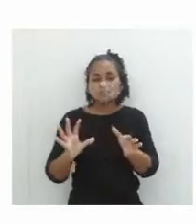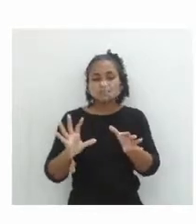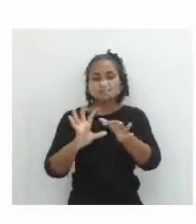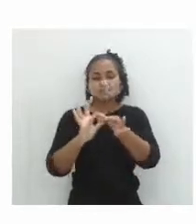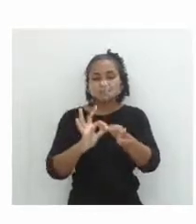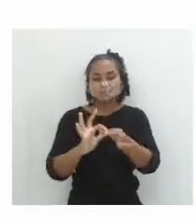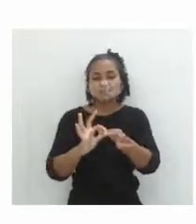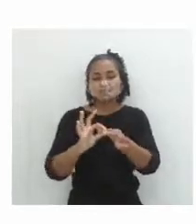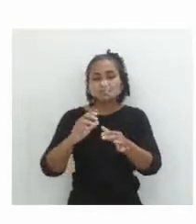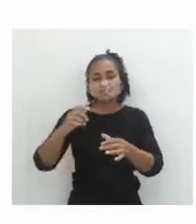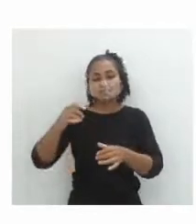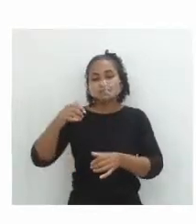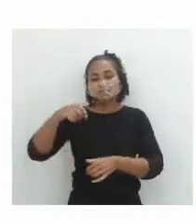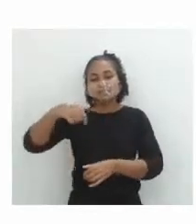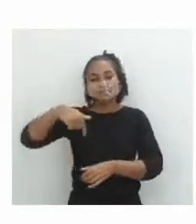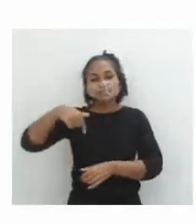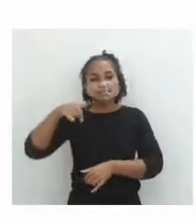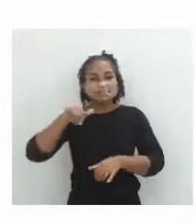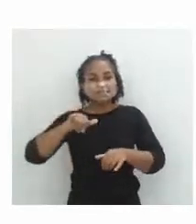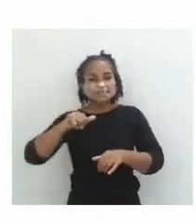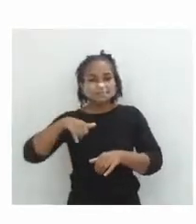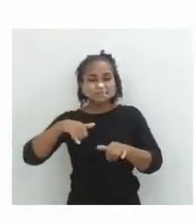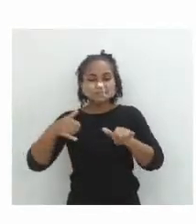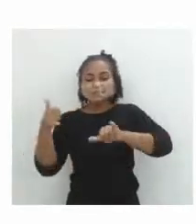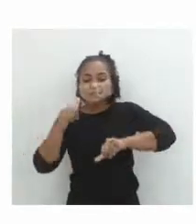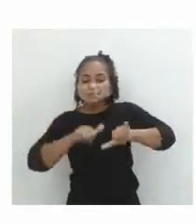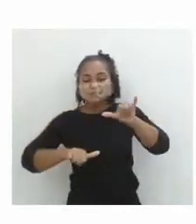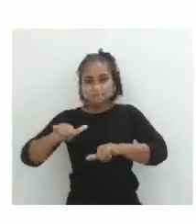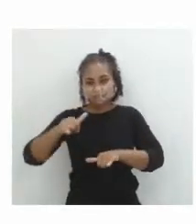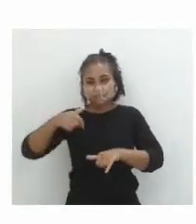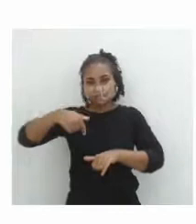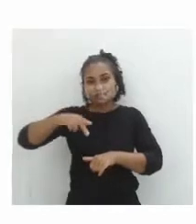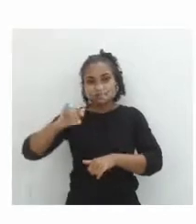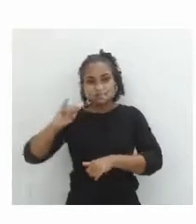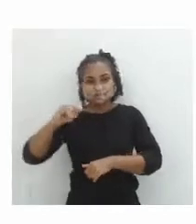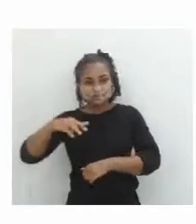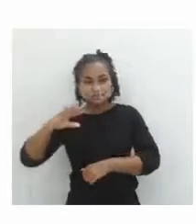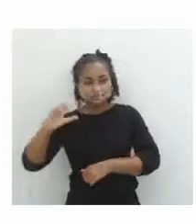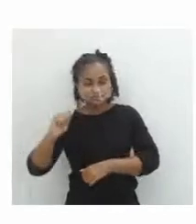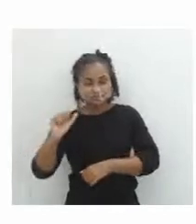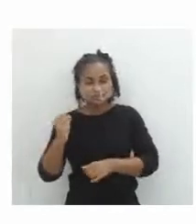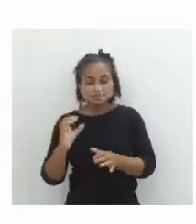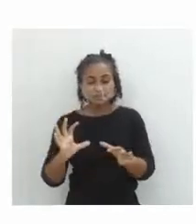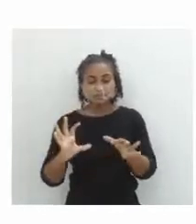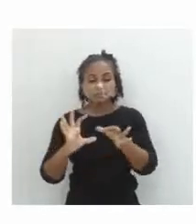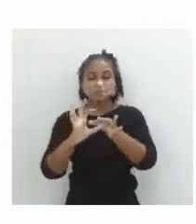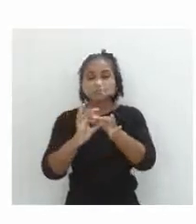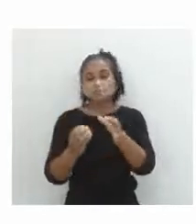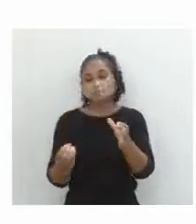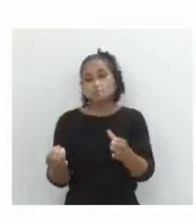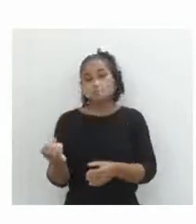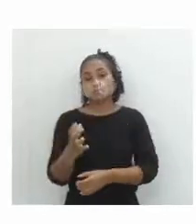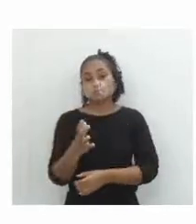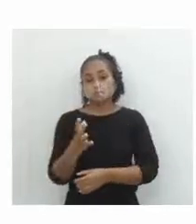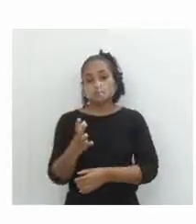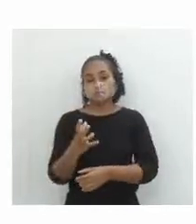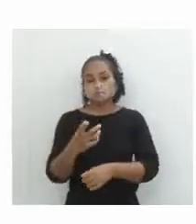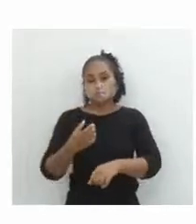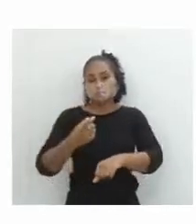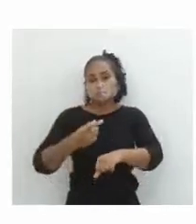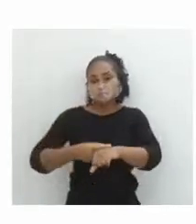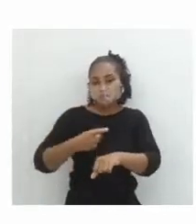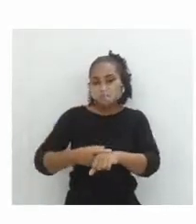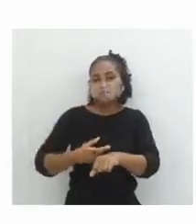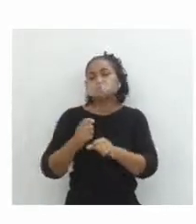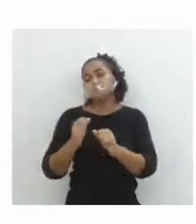ligações químicas. É quando os dois elementos químicos eles vão se unir para se formar uma nova matéria. Matéria